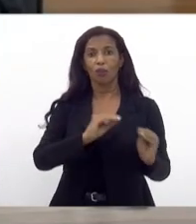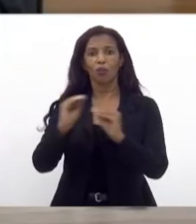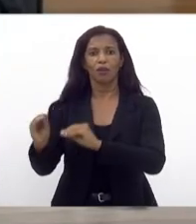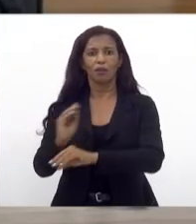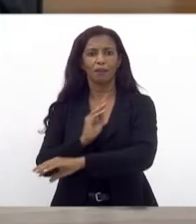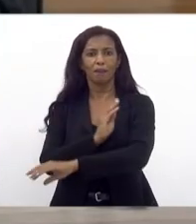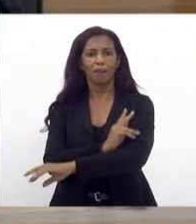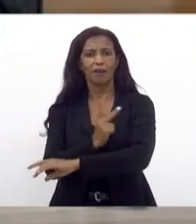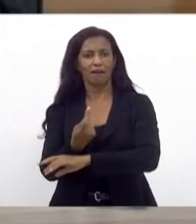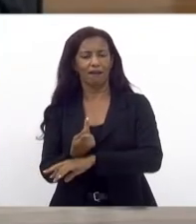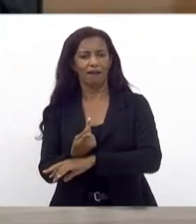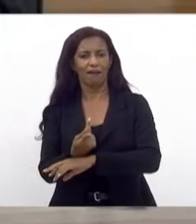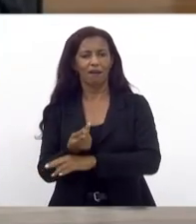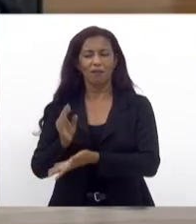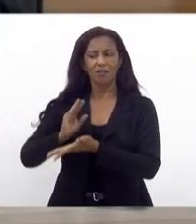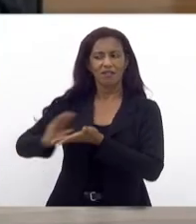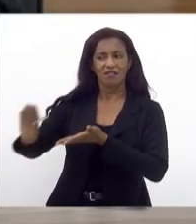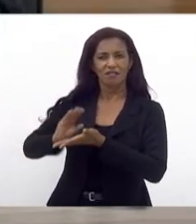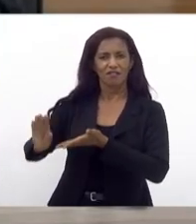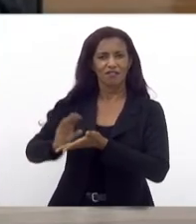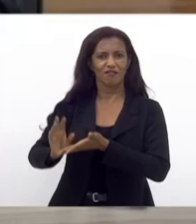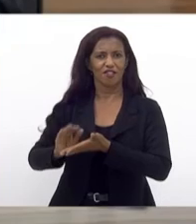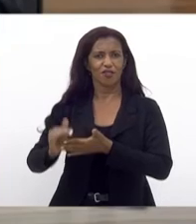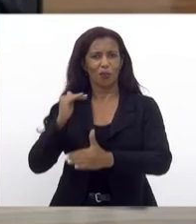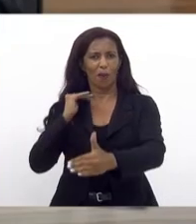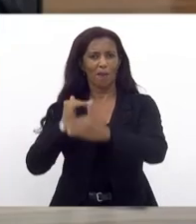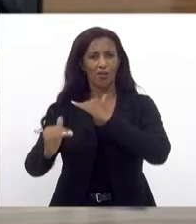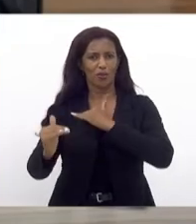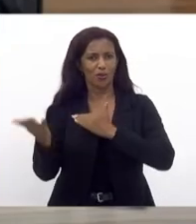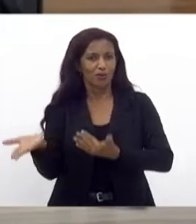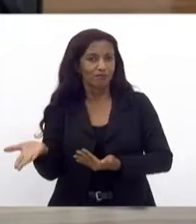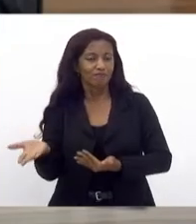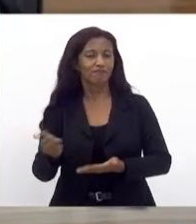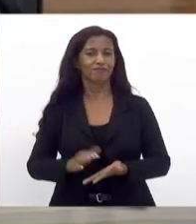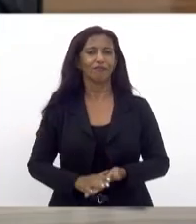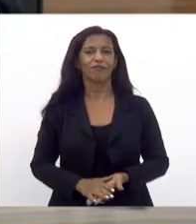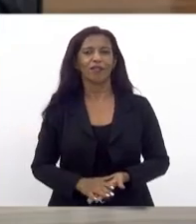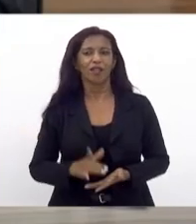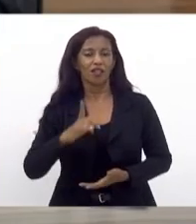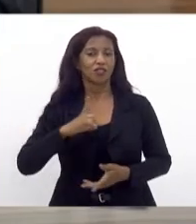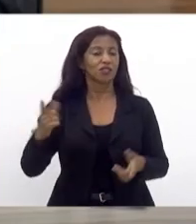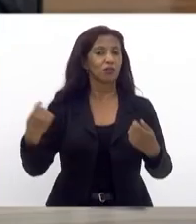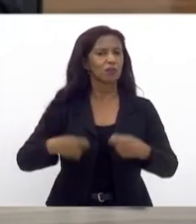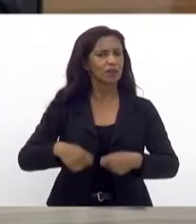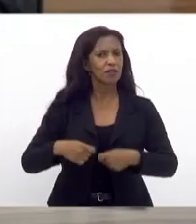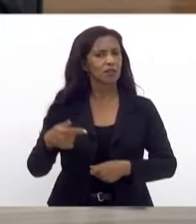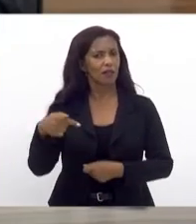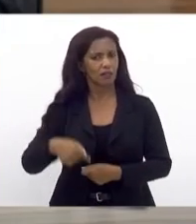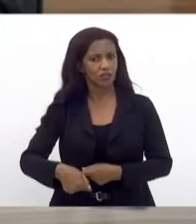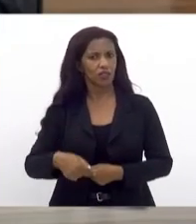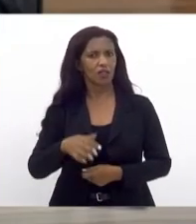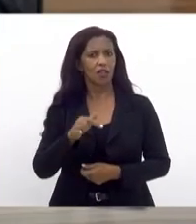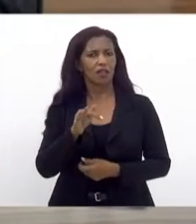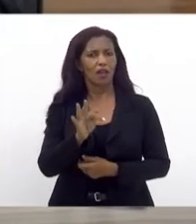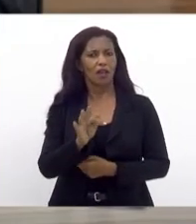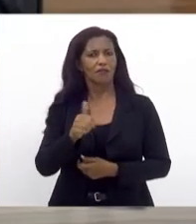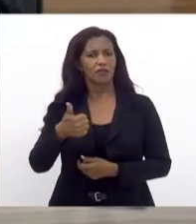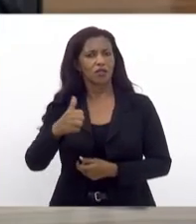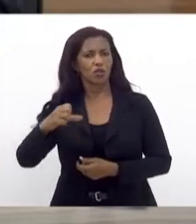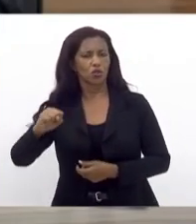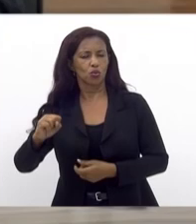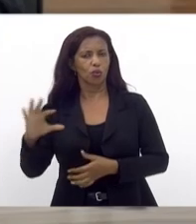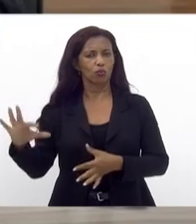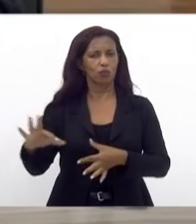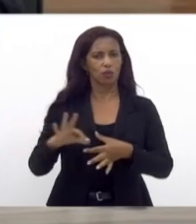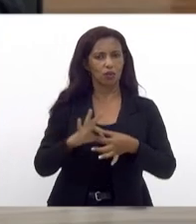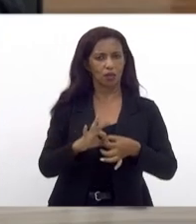Horizonte, para ser investido no metrô, né? A gente tem uma necessidade aqui da F-118